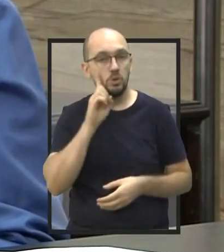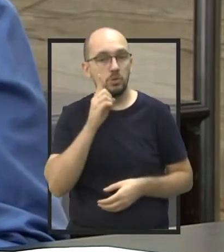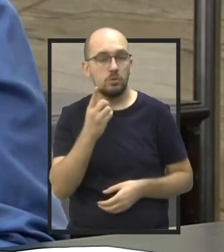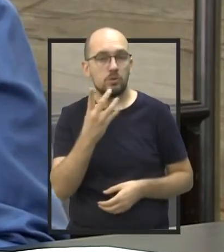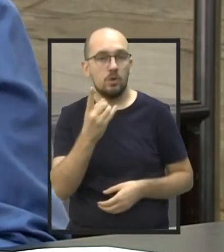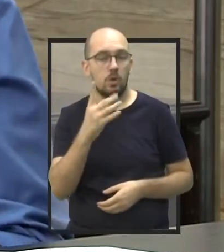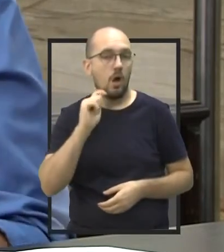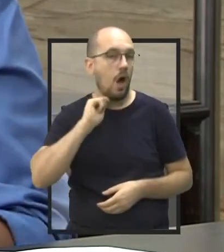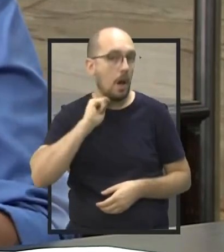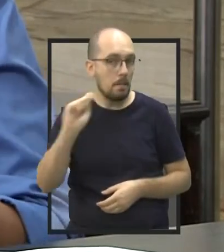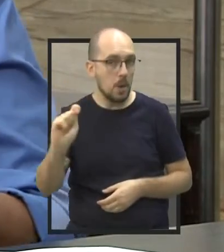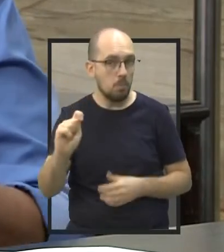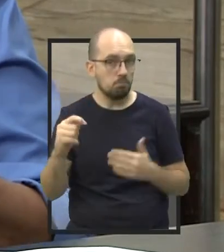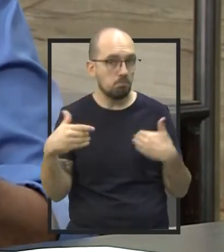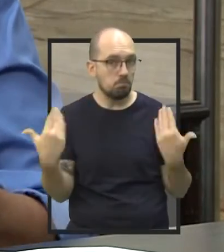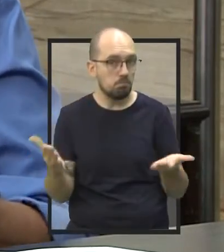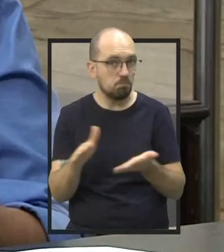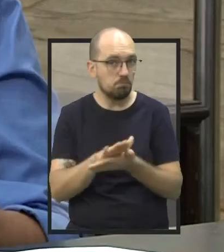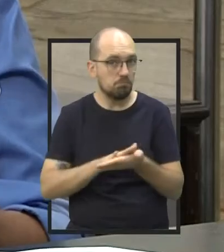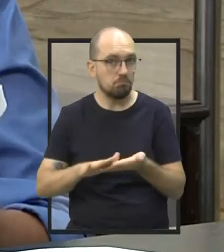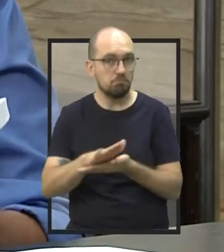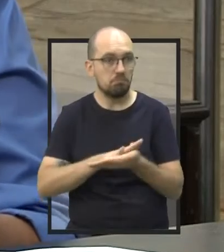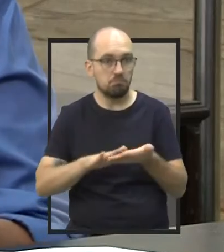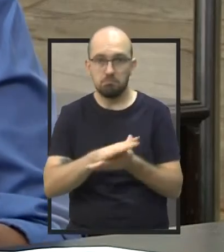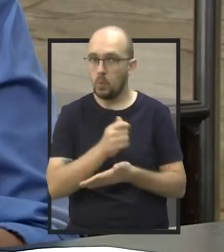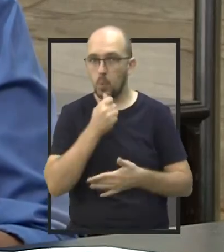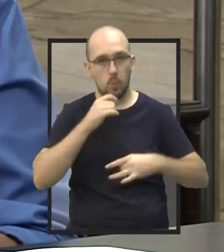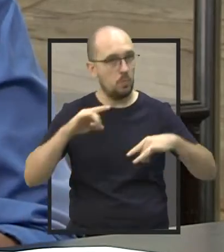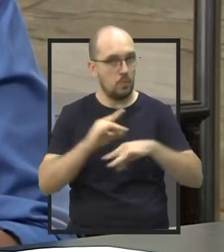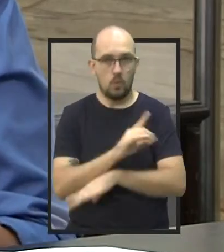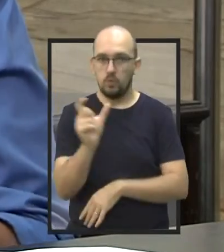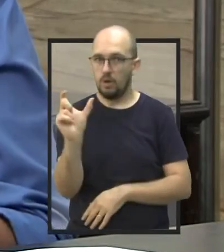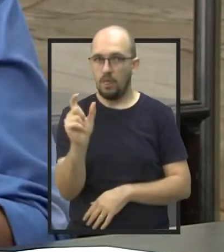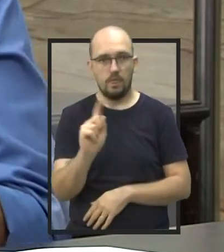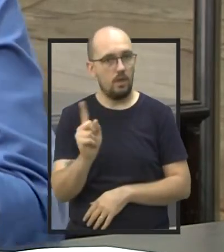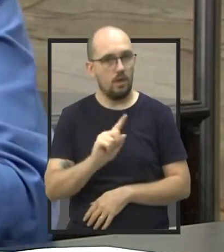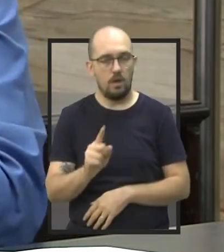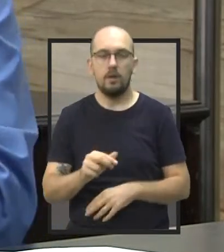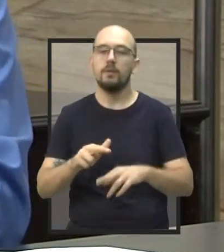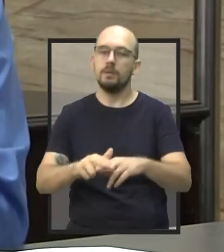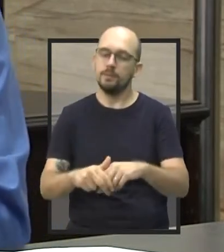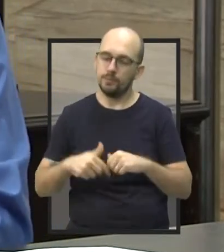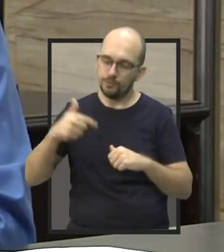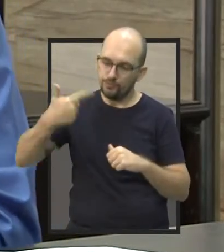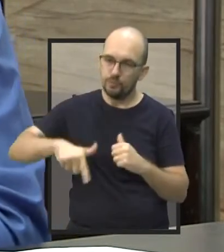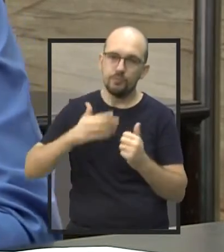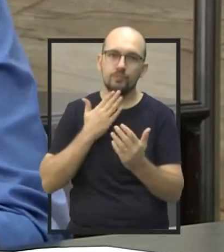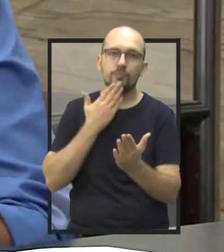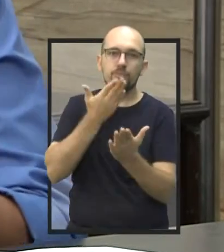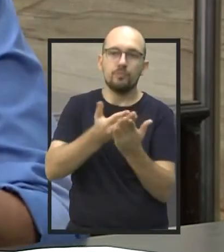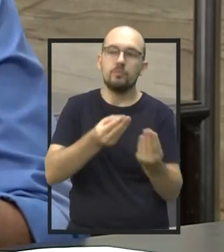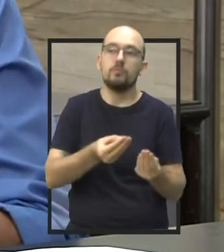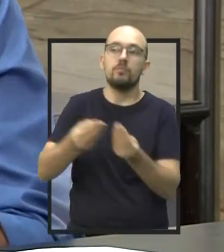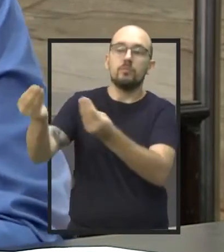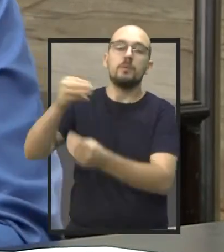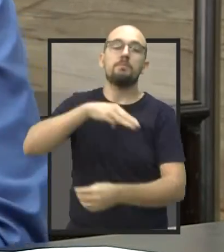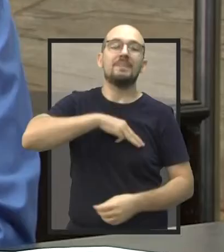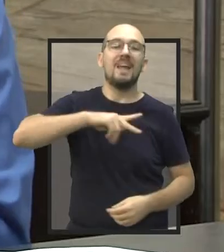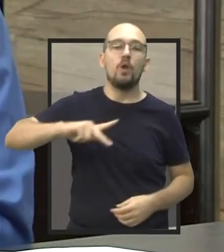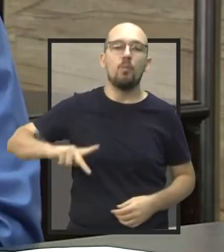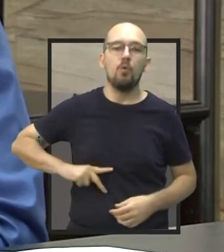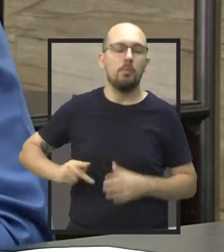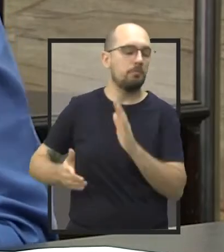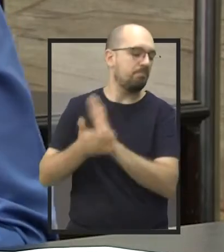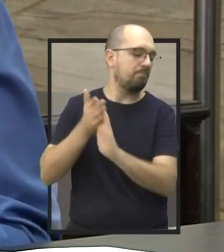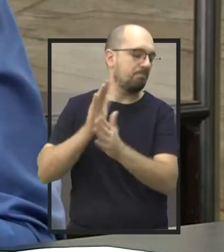agora nada. Então eu estou fazendo um requerimento para a próxima sessão para encaminhar ao Ministério Público, para que o Ministério Público tome